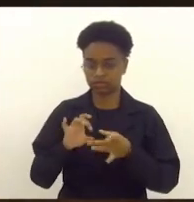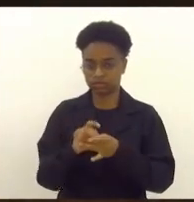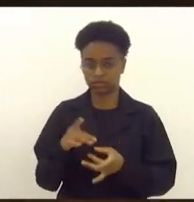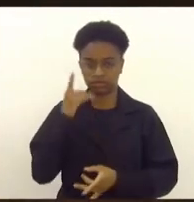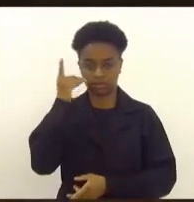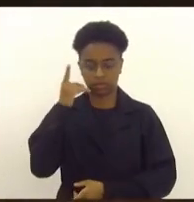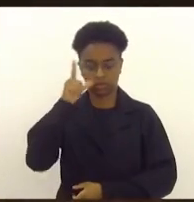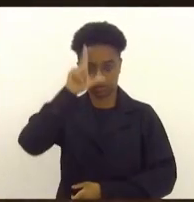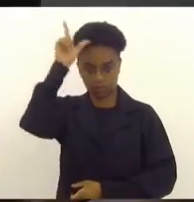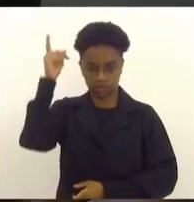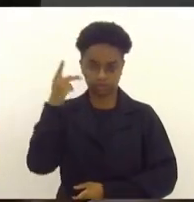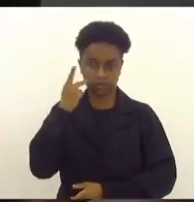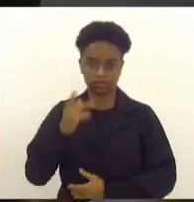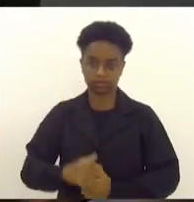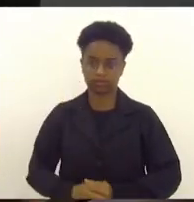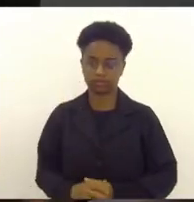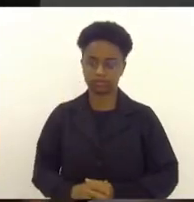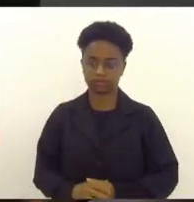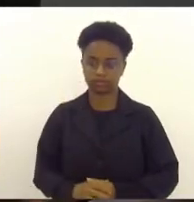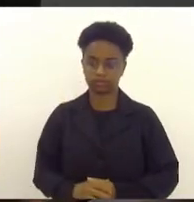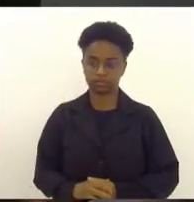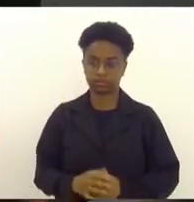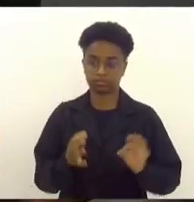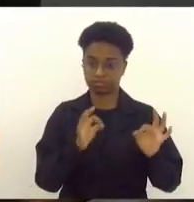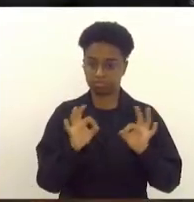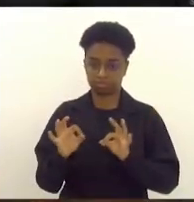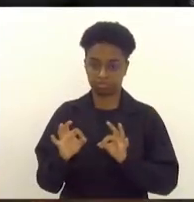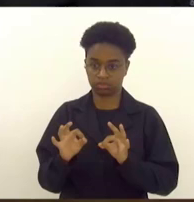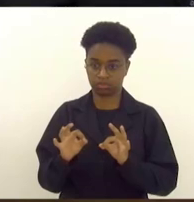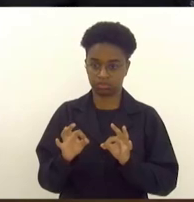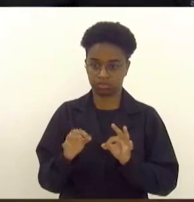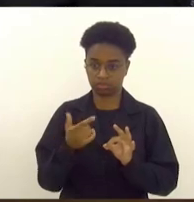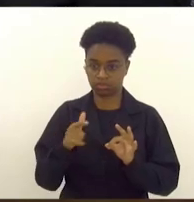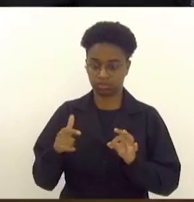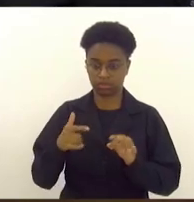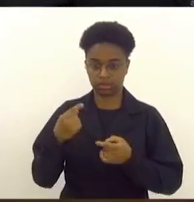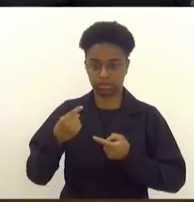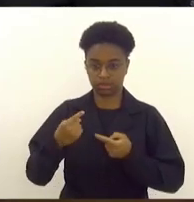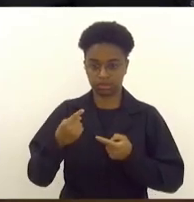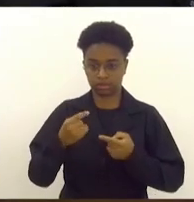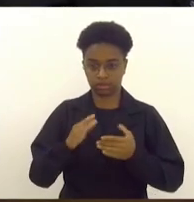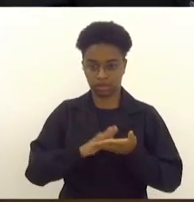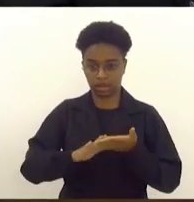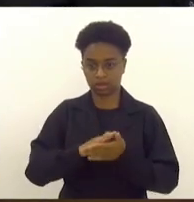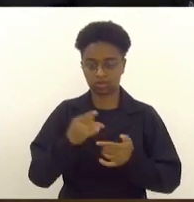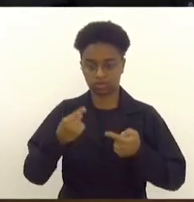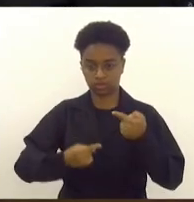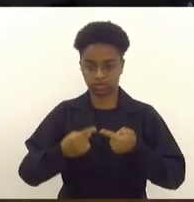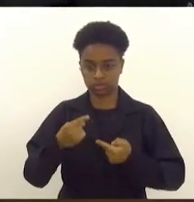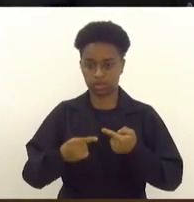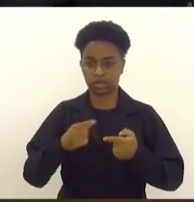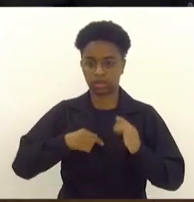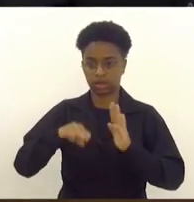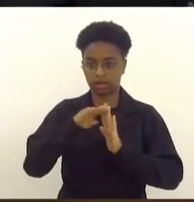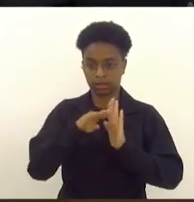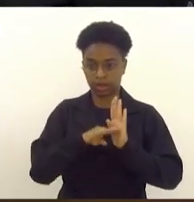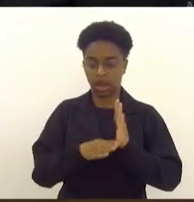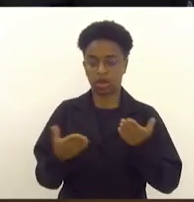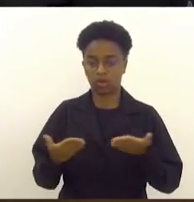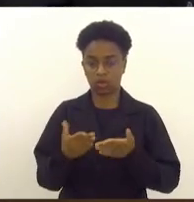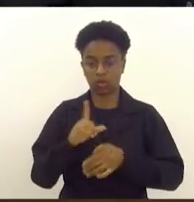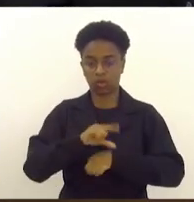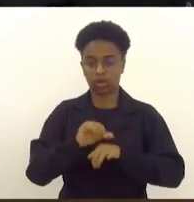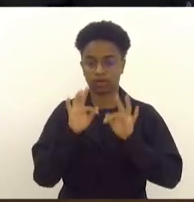Paulo obrigado Presidente nada mais a tratar na hora do dia